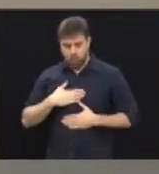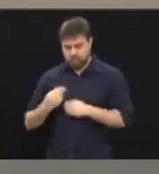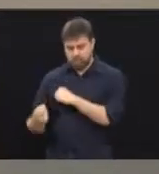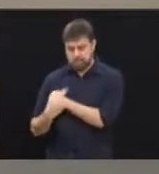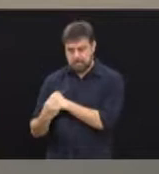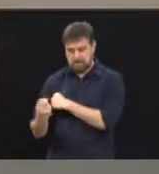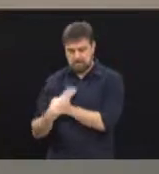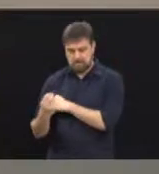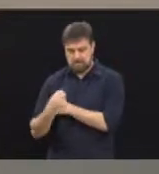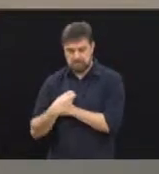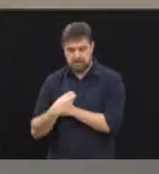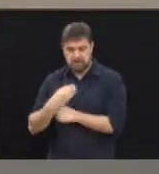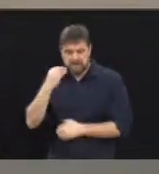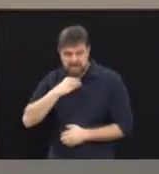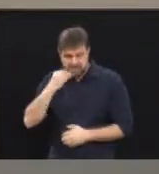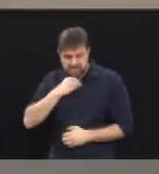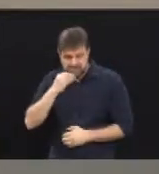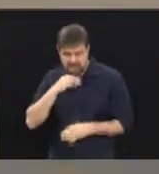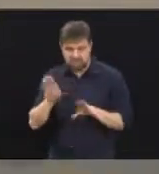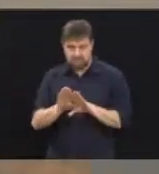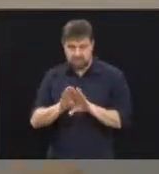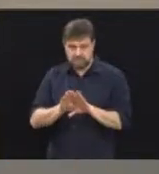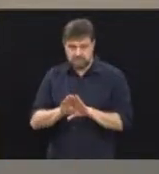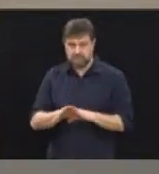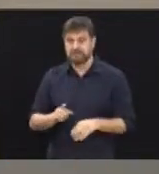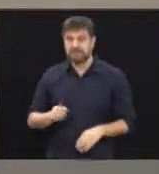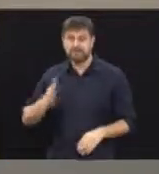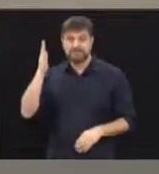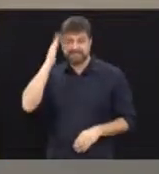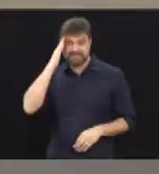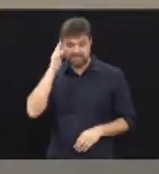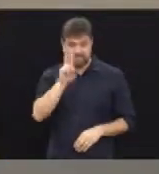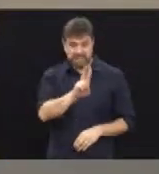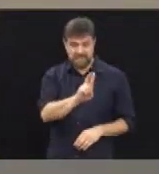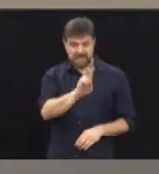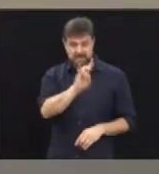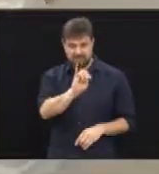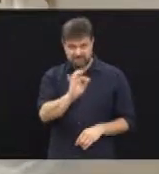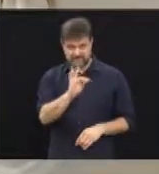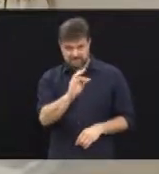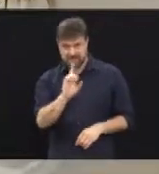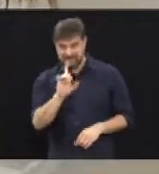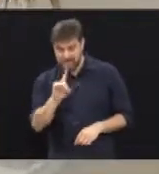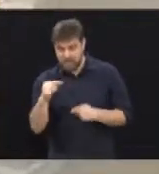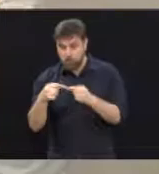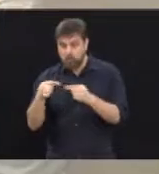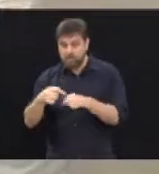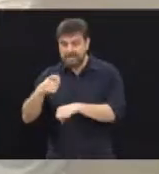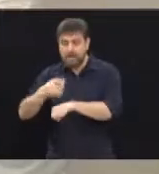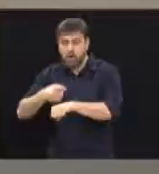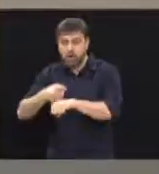nada em definitivo. A única coisa definitiva é a relação da vitamina D com a saúde do osso. Tá